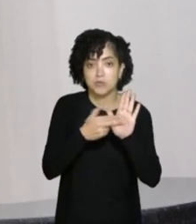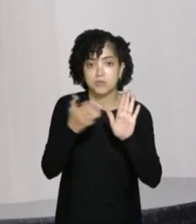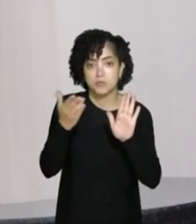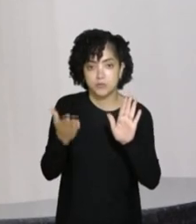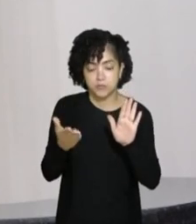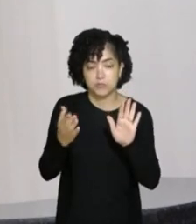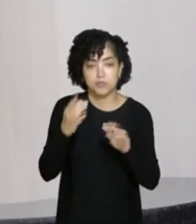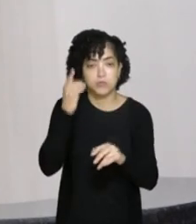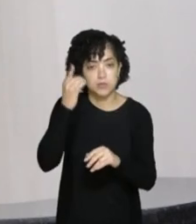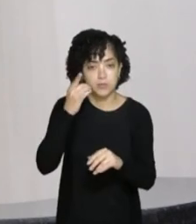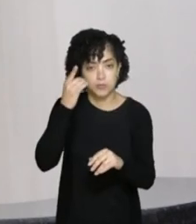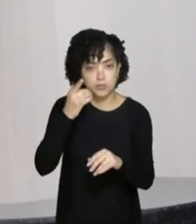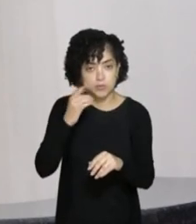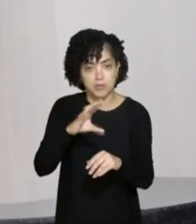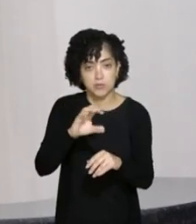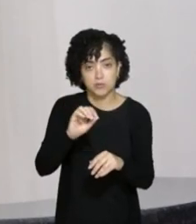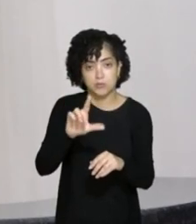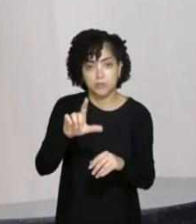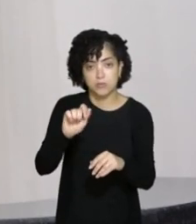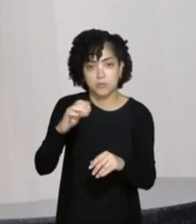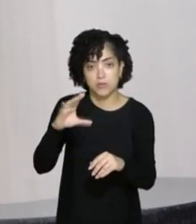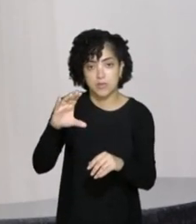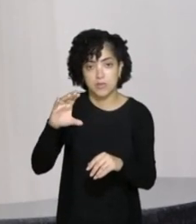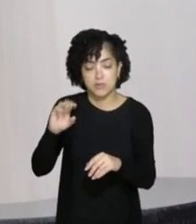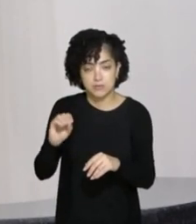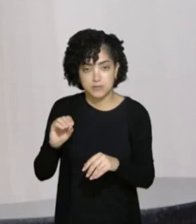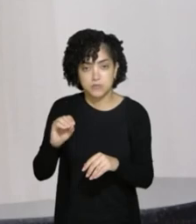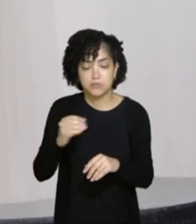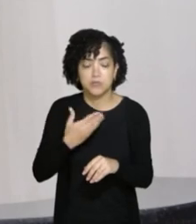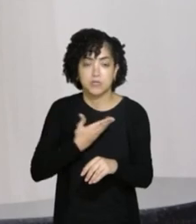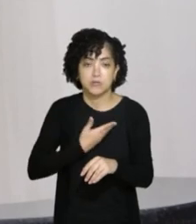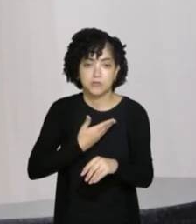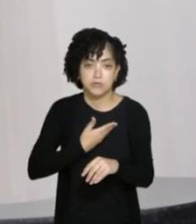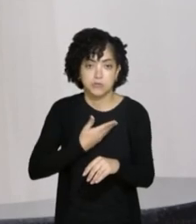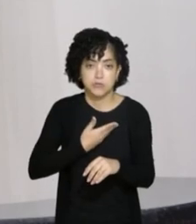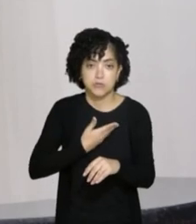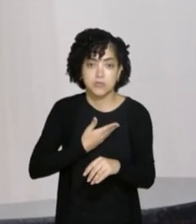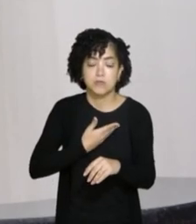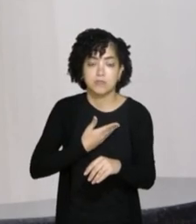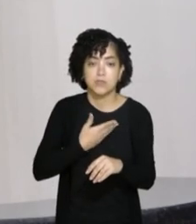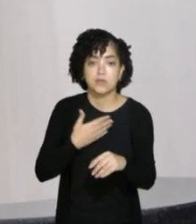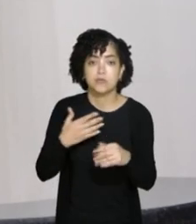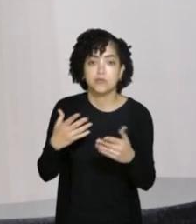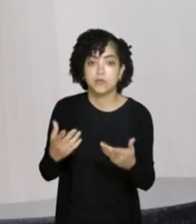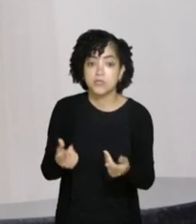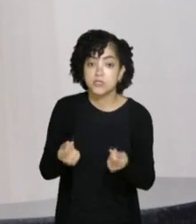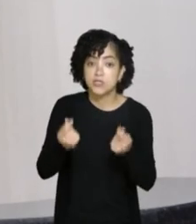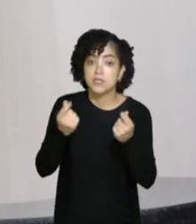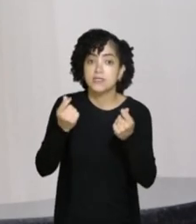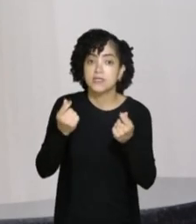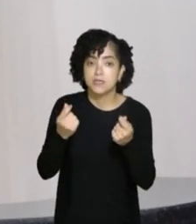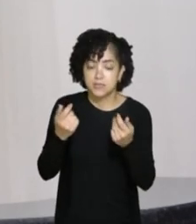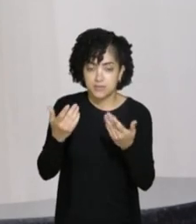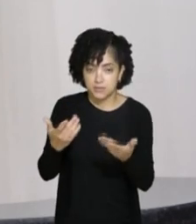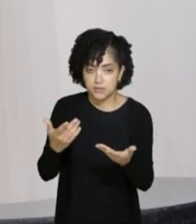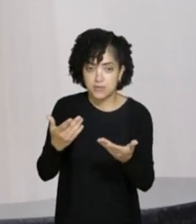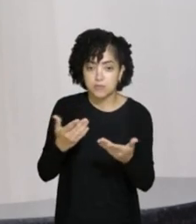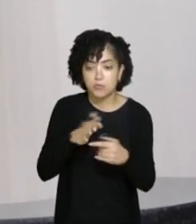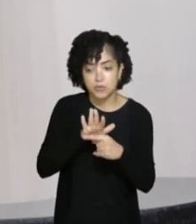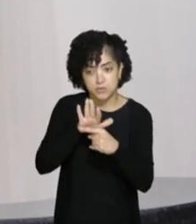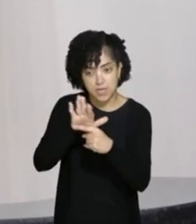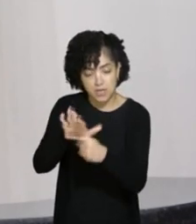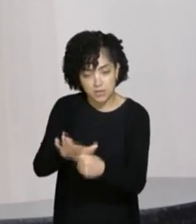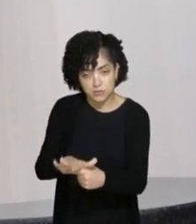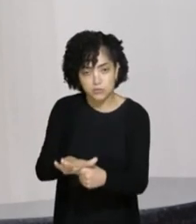Colasso, que a passagem desse nosso colega seja rica e que nós possamos contribuir para que Santa